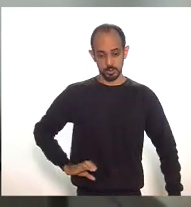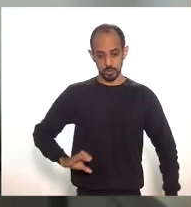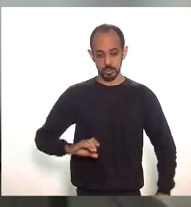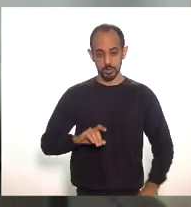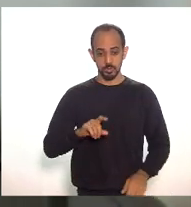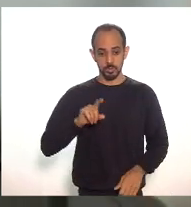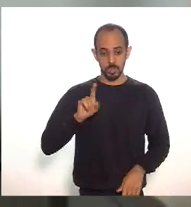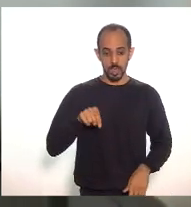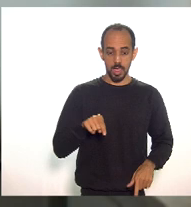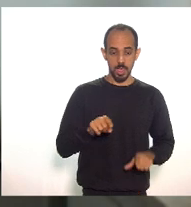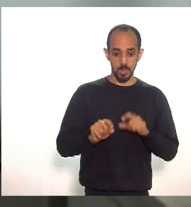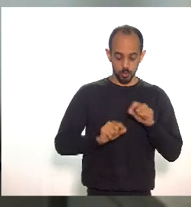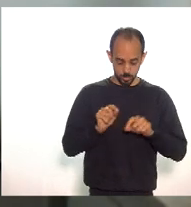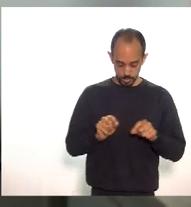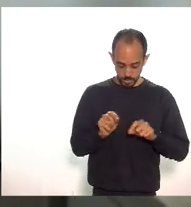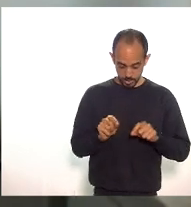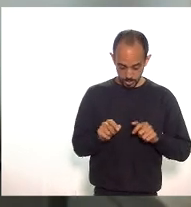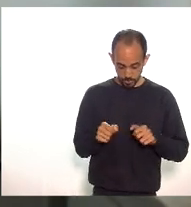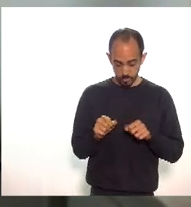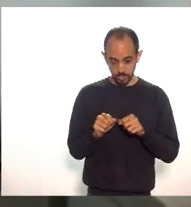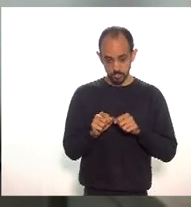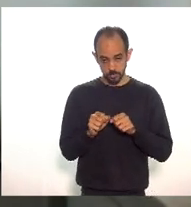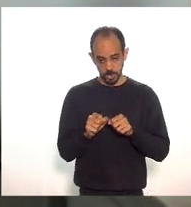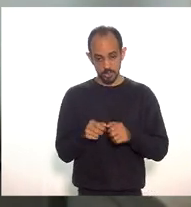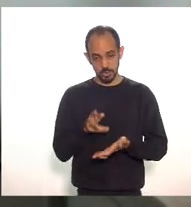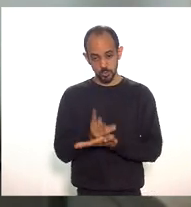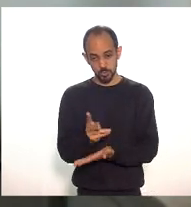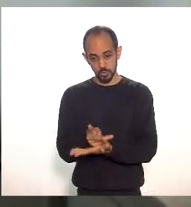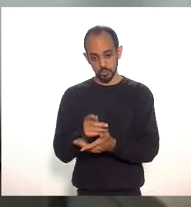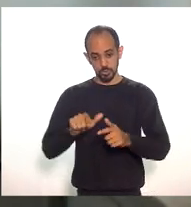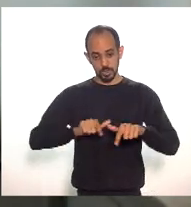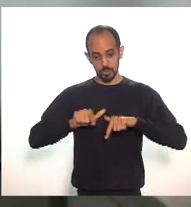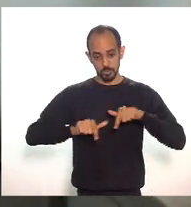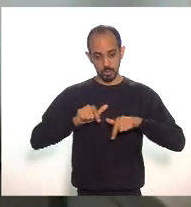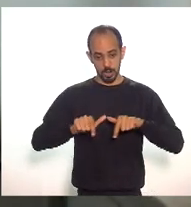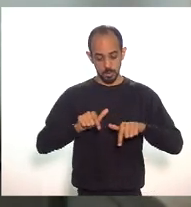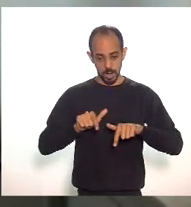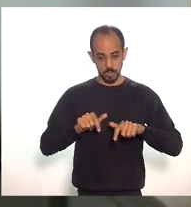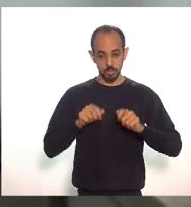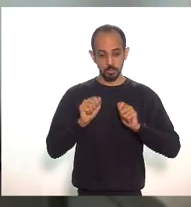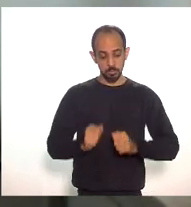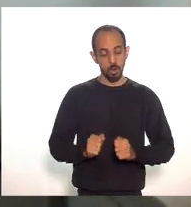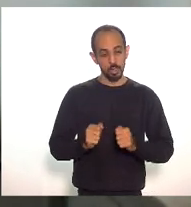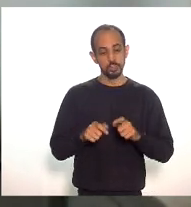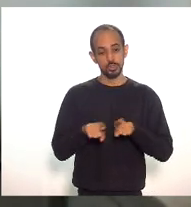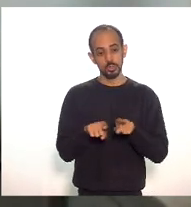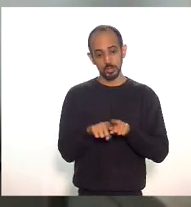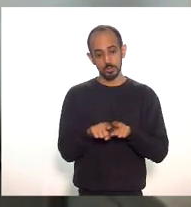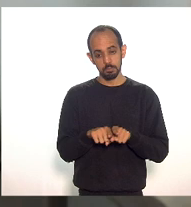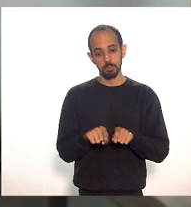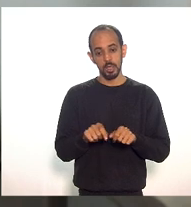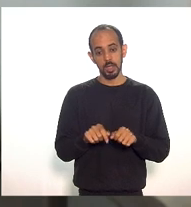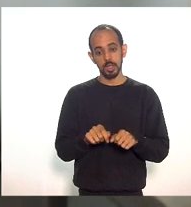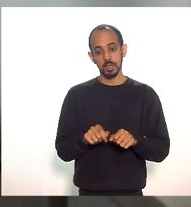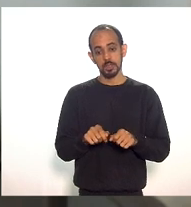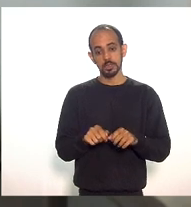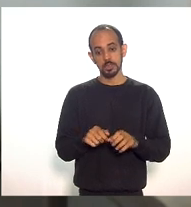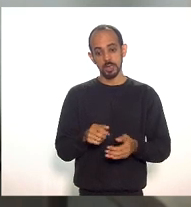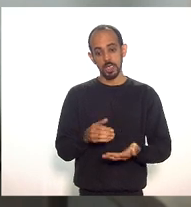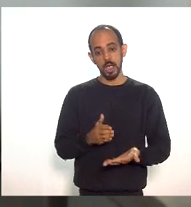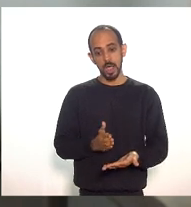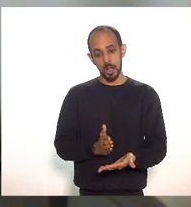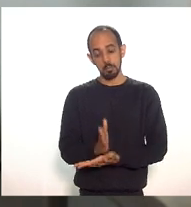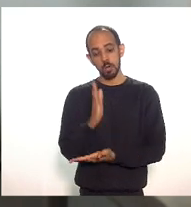ela garante a aprovação no trabalho e pode virar garantir a sanção do